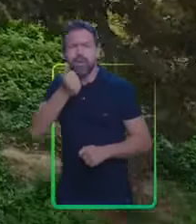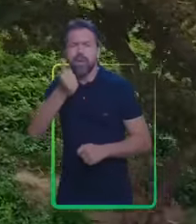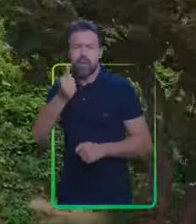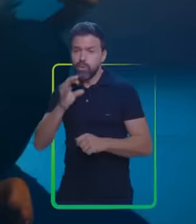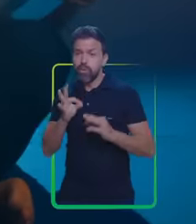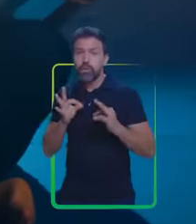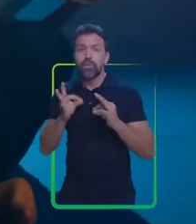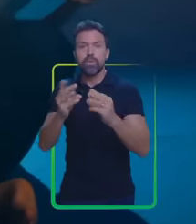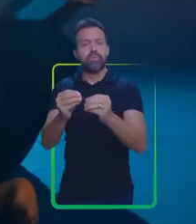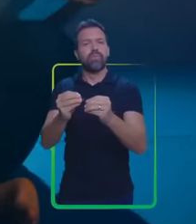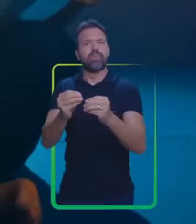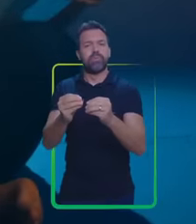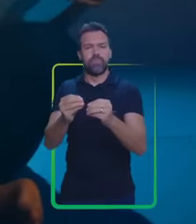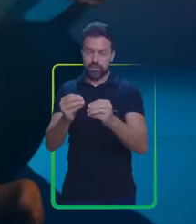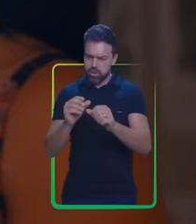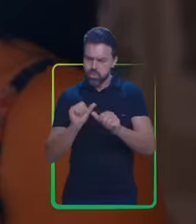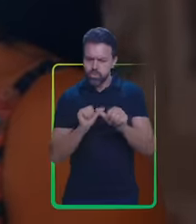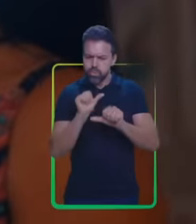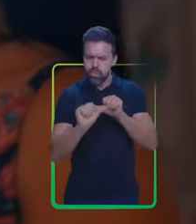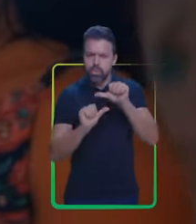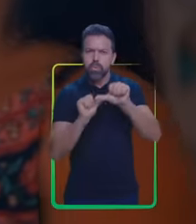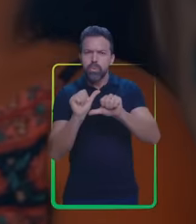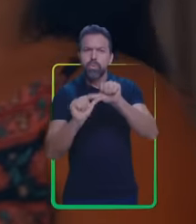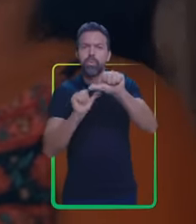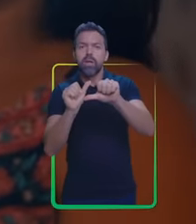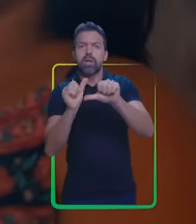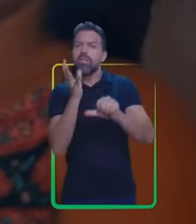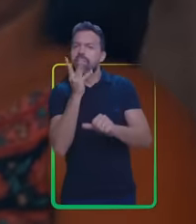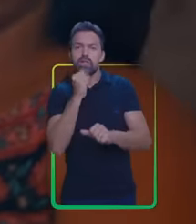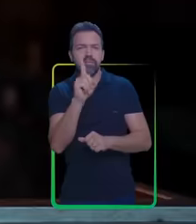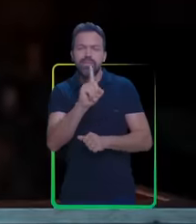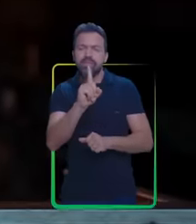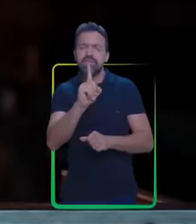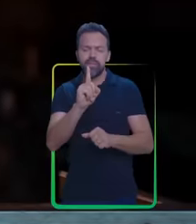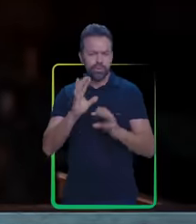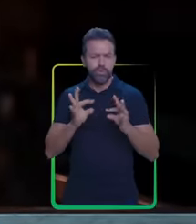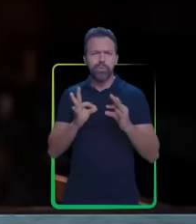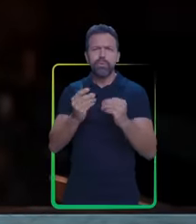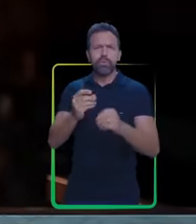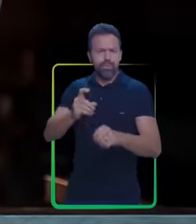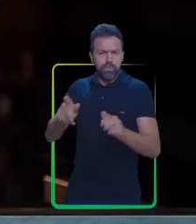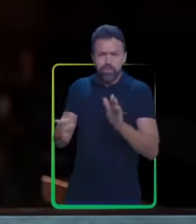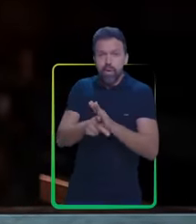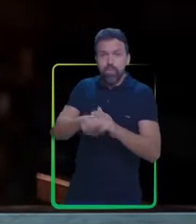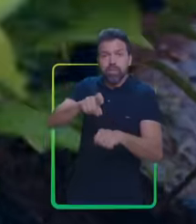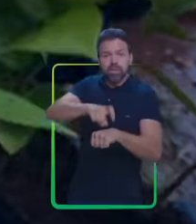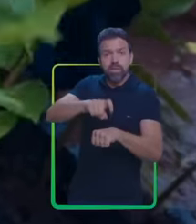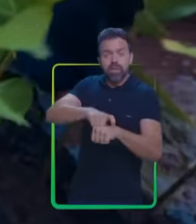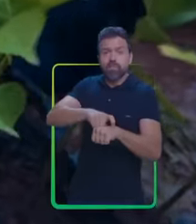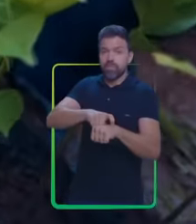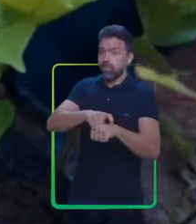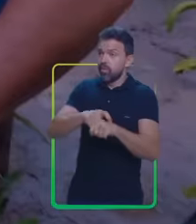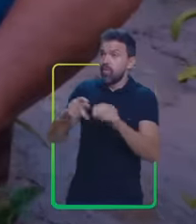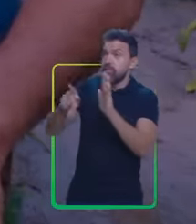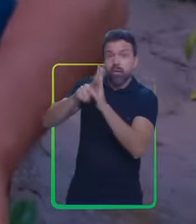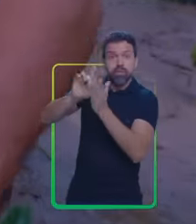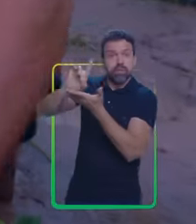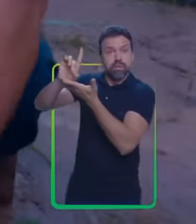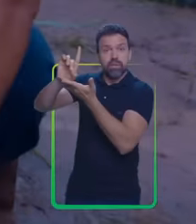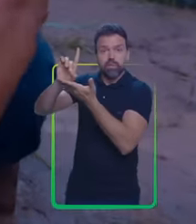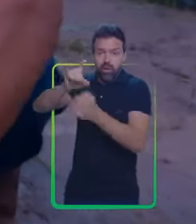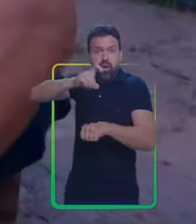tudo, essa mudança não demora. Tudo é no tempo de Deus. E a hora